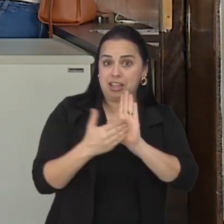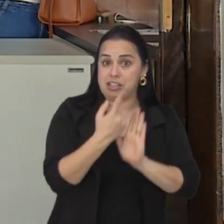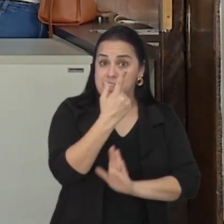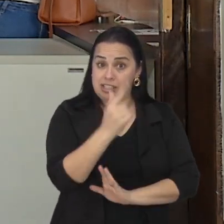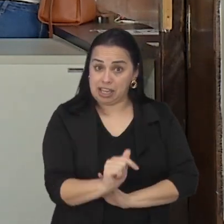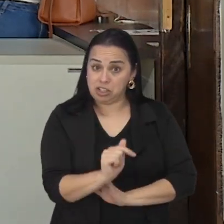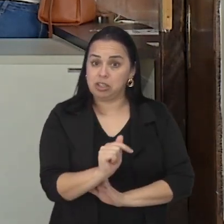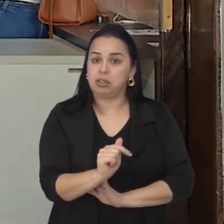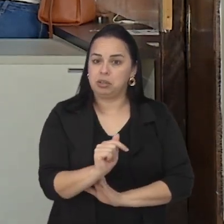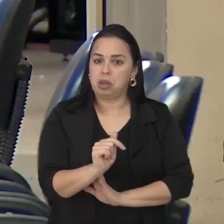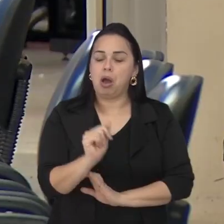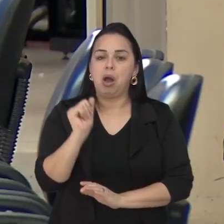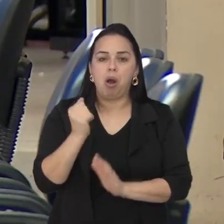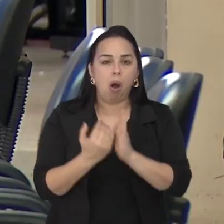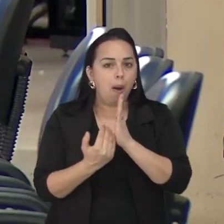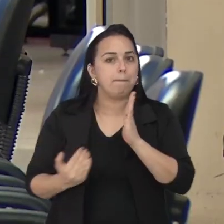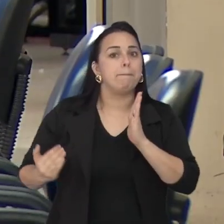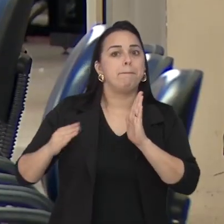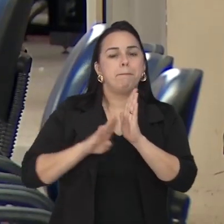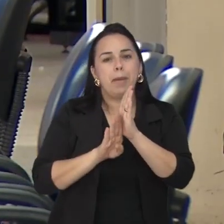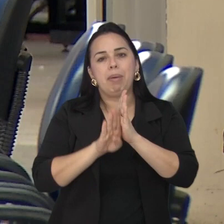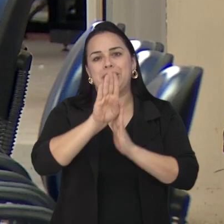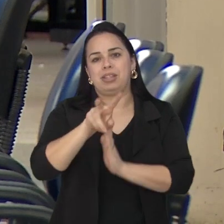e 17 anos aumentou